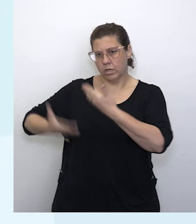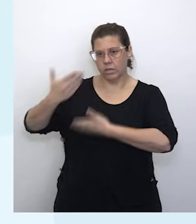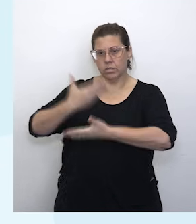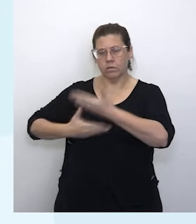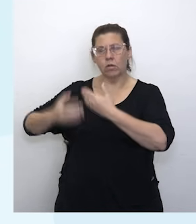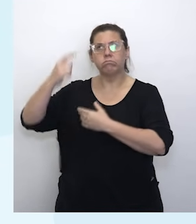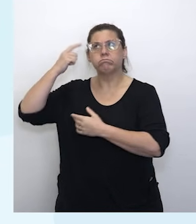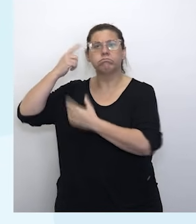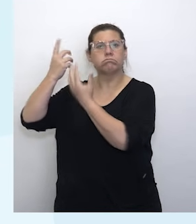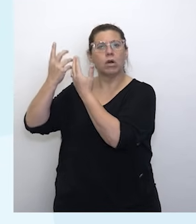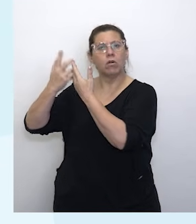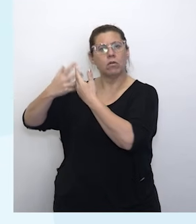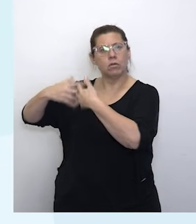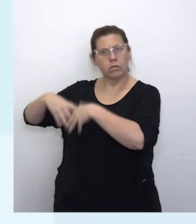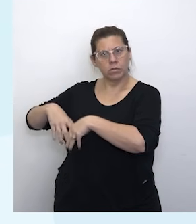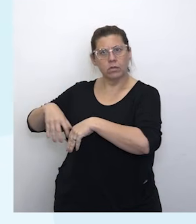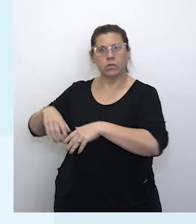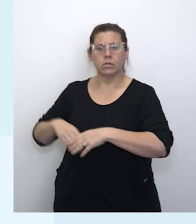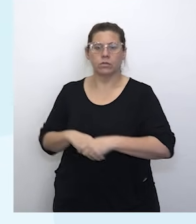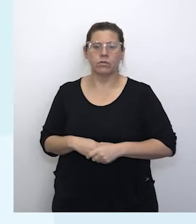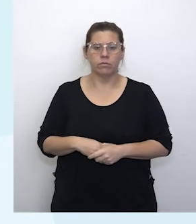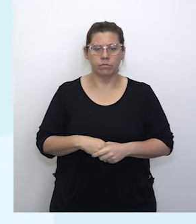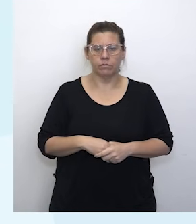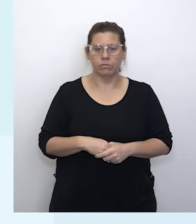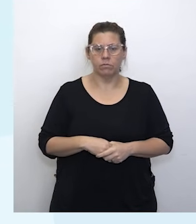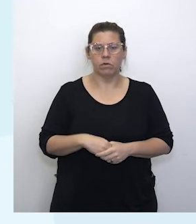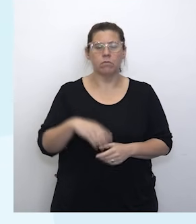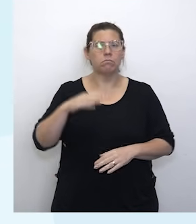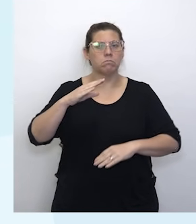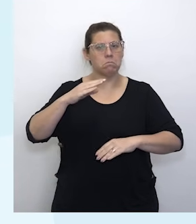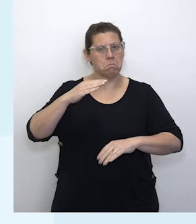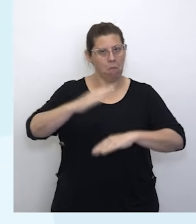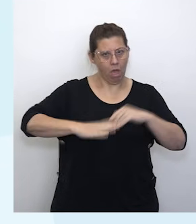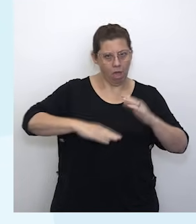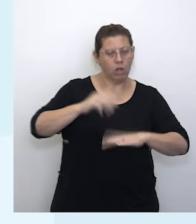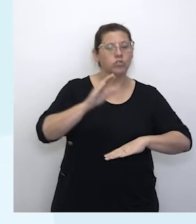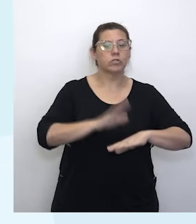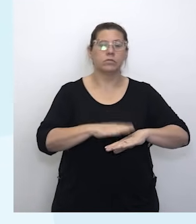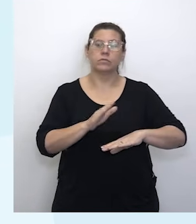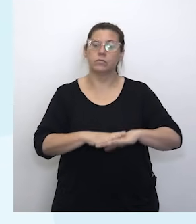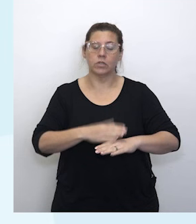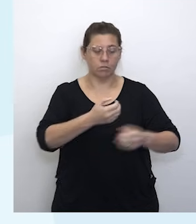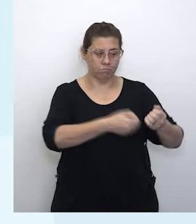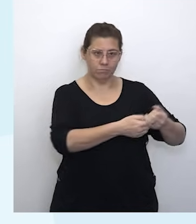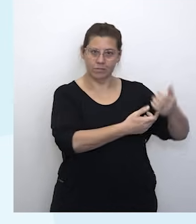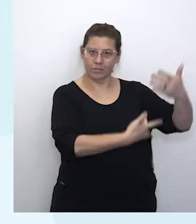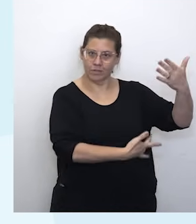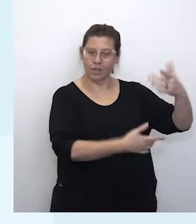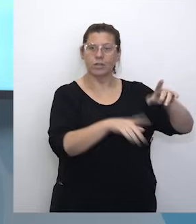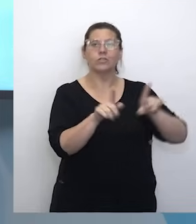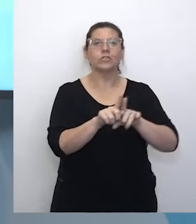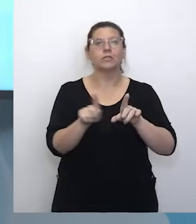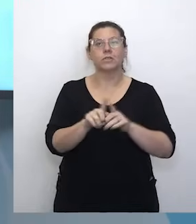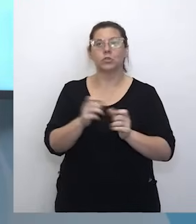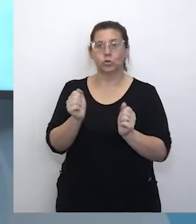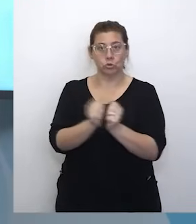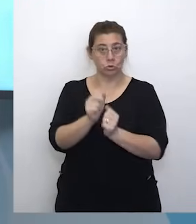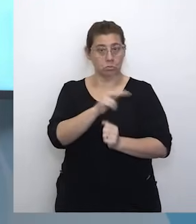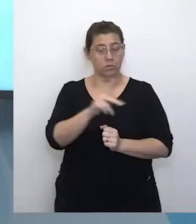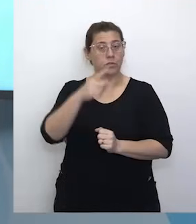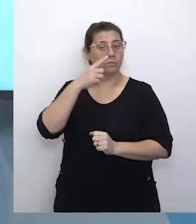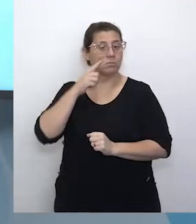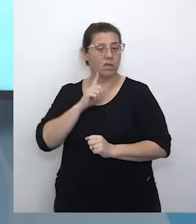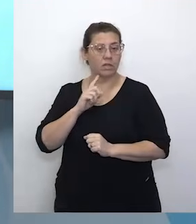refletir sobre esse conhecimento trocado, resolver as atividades e interagir aqui no chat com o nosso querido professor Magno. E para